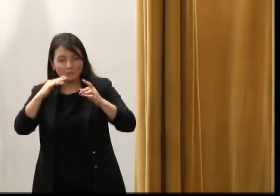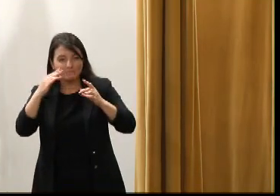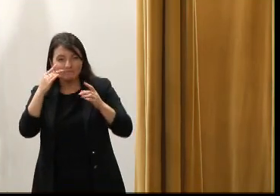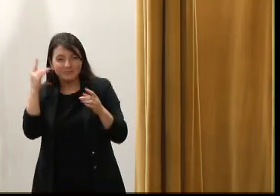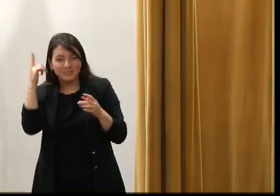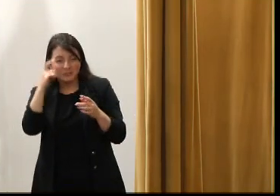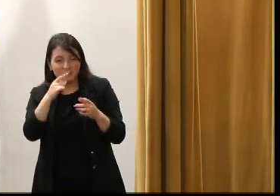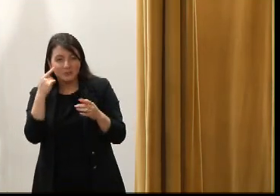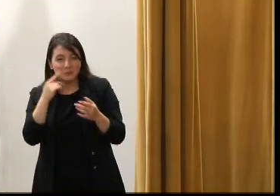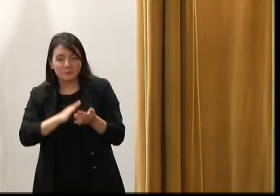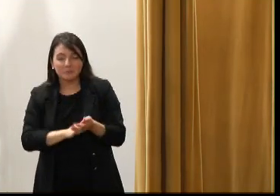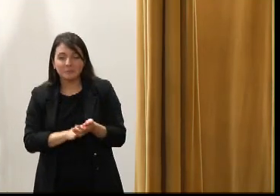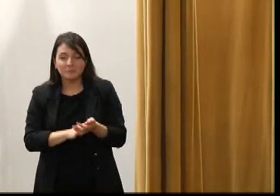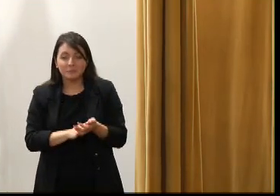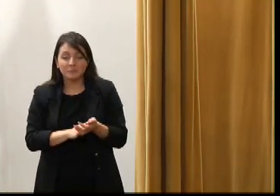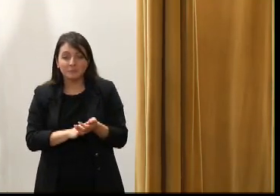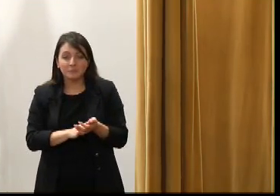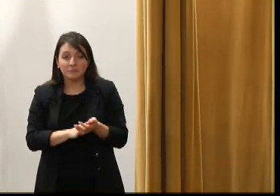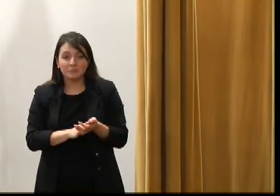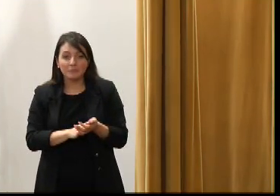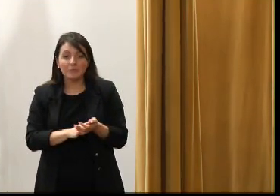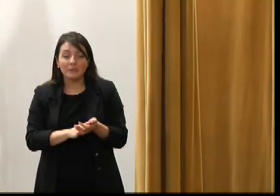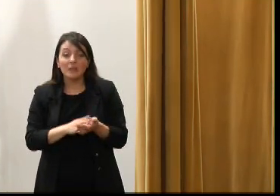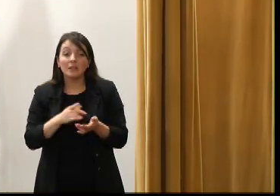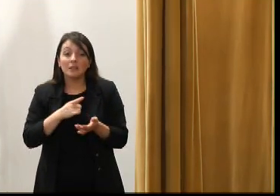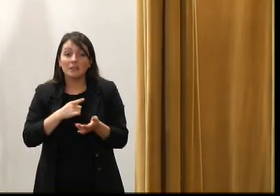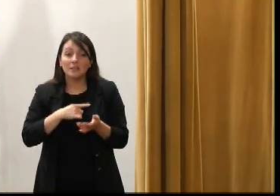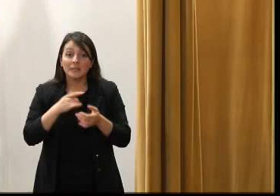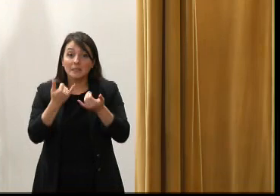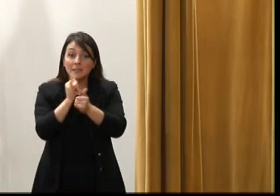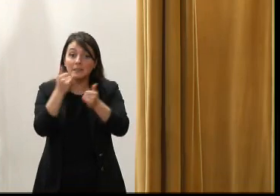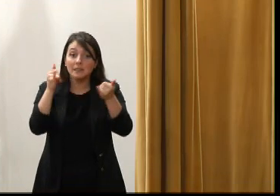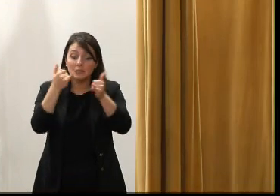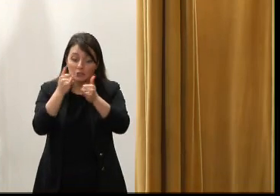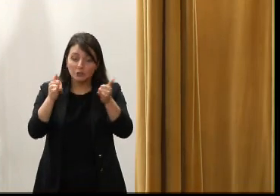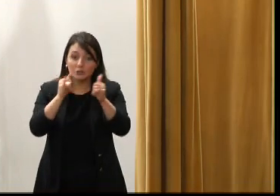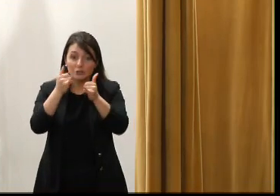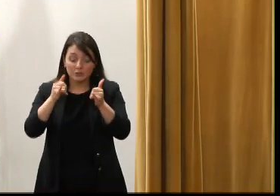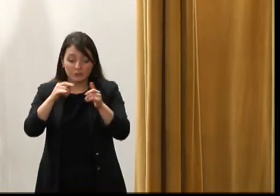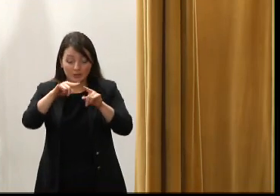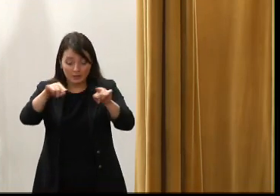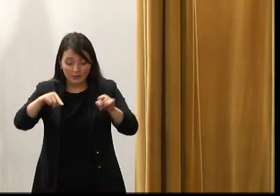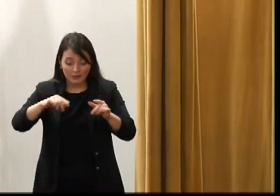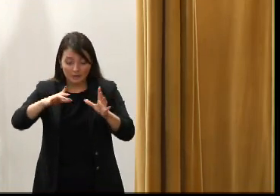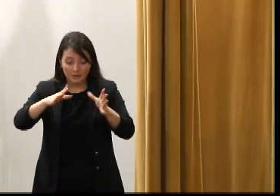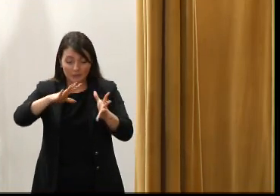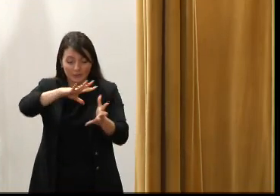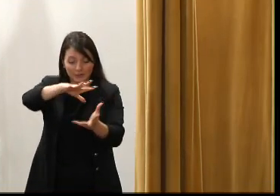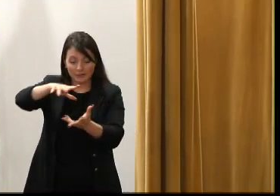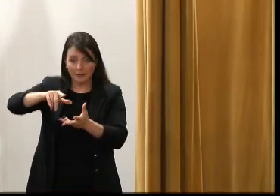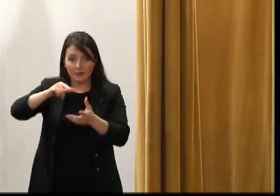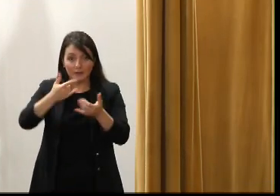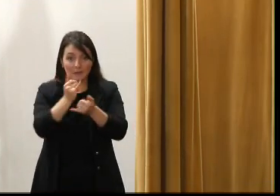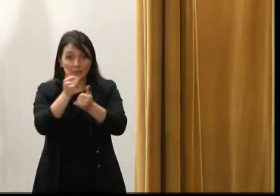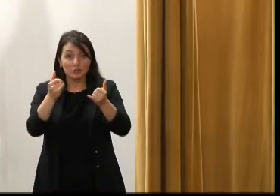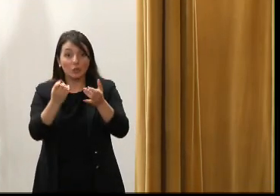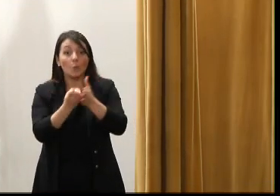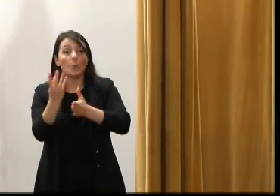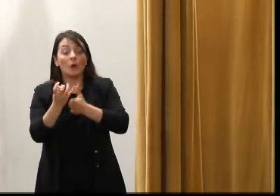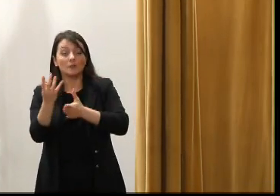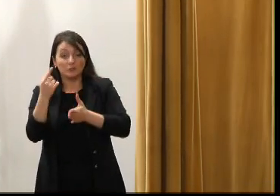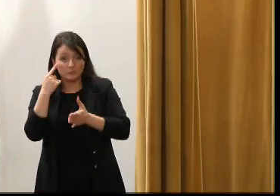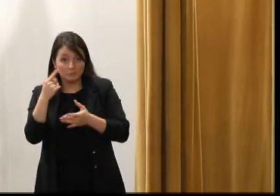complexos, que interferem na quantidade de energia que chega em cada metro quadrado da Terra. Aqui essa ilustração